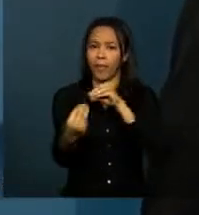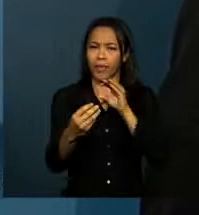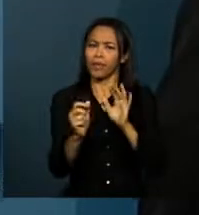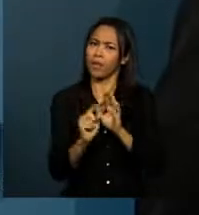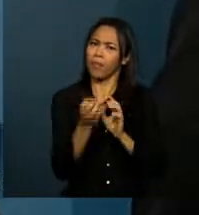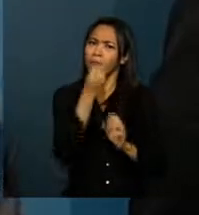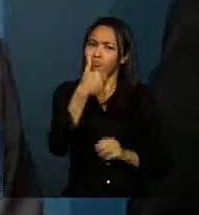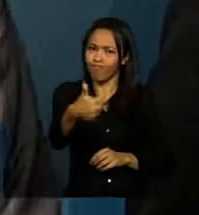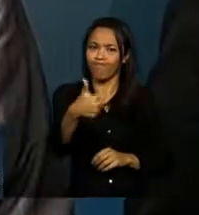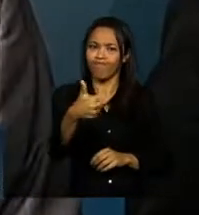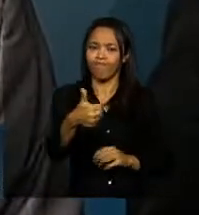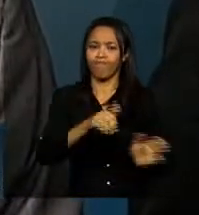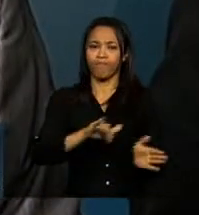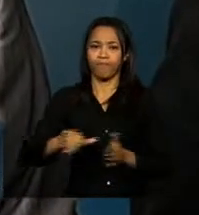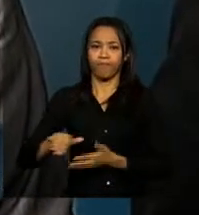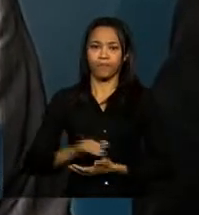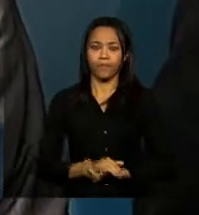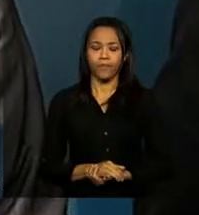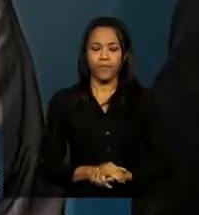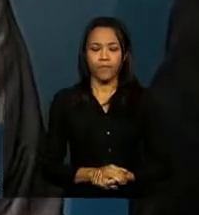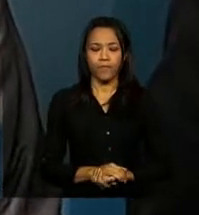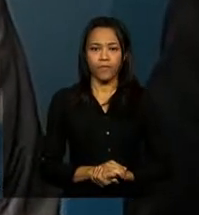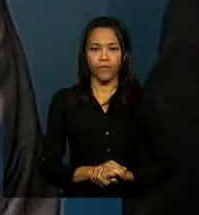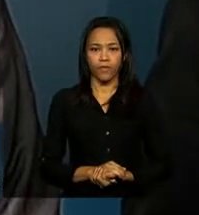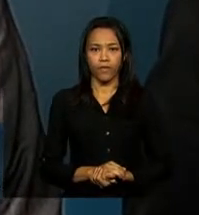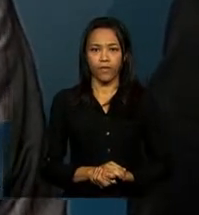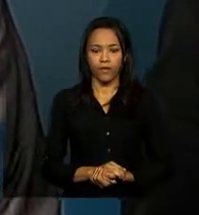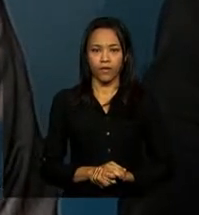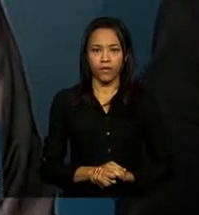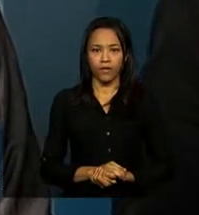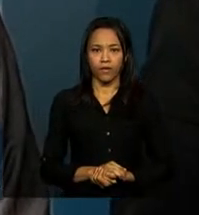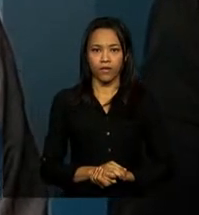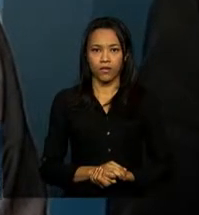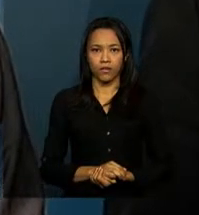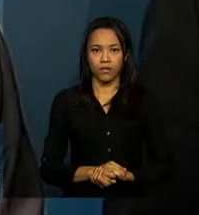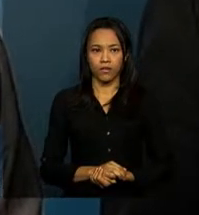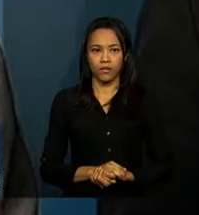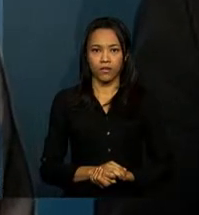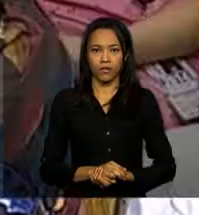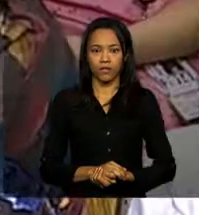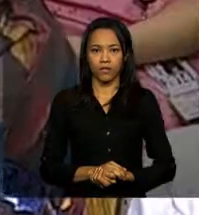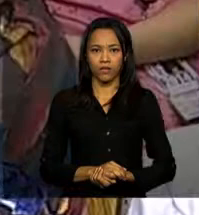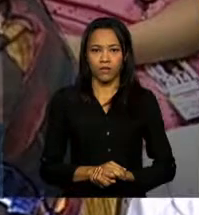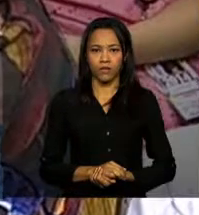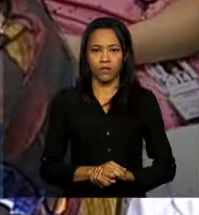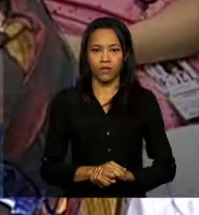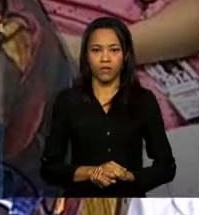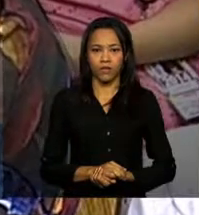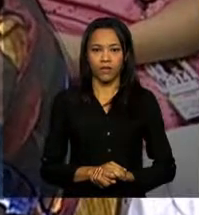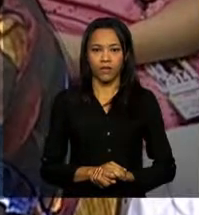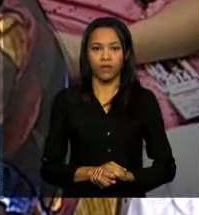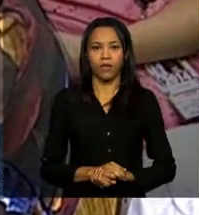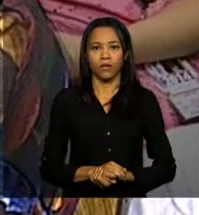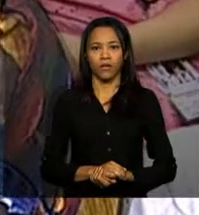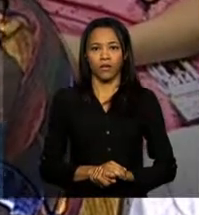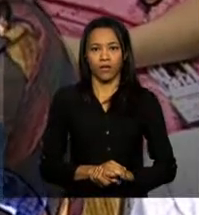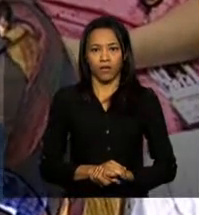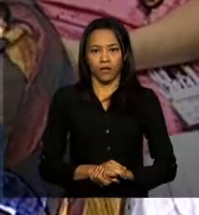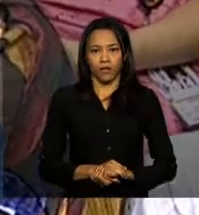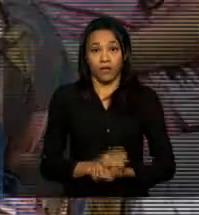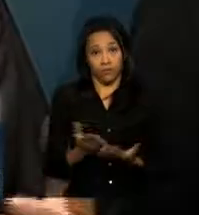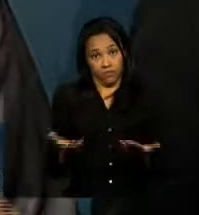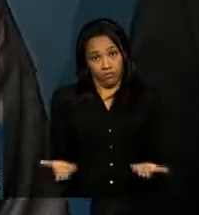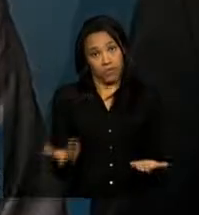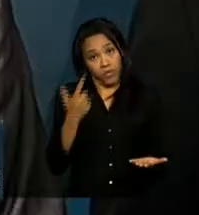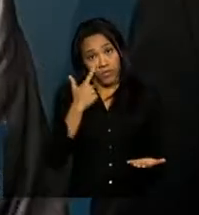positivo. Muitas questões polêmicas foi a questão do direito cultural, ela pode voltar nessa discussão agora? Tudo é possível. Pode voltar